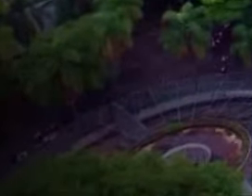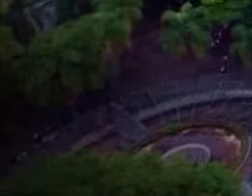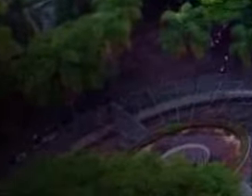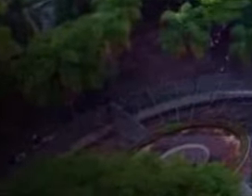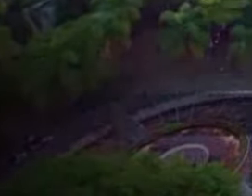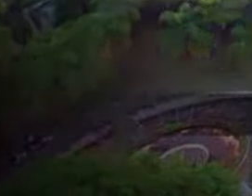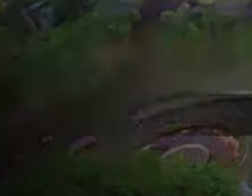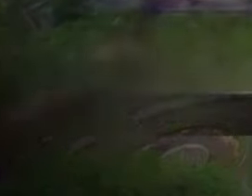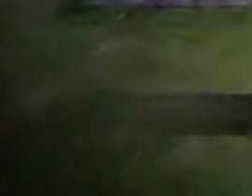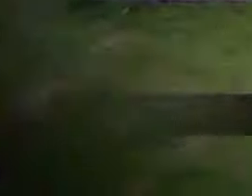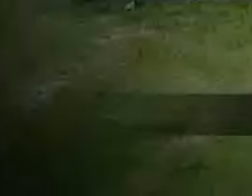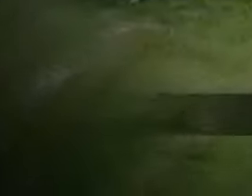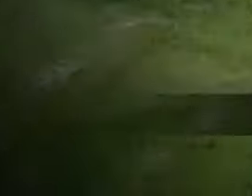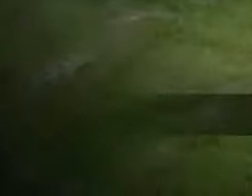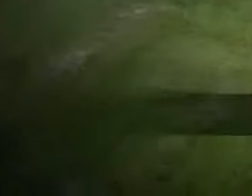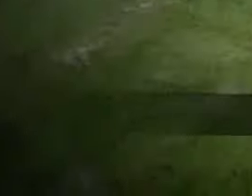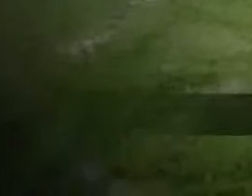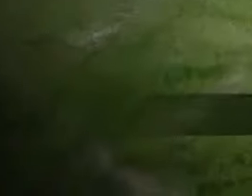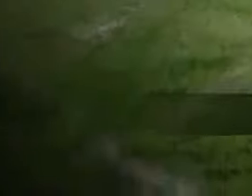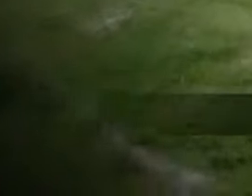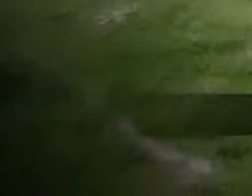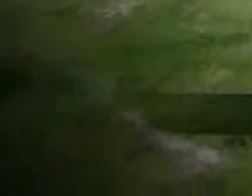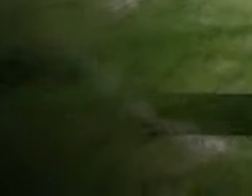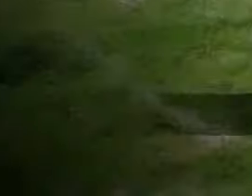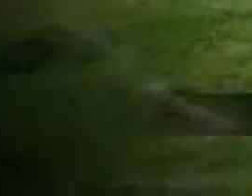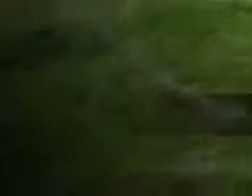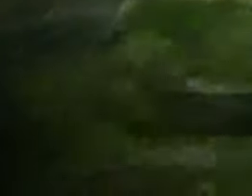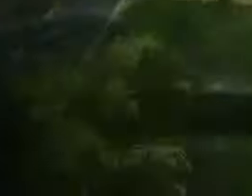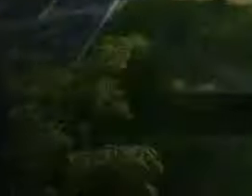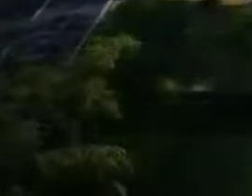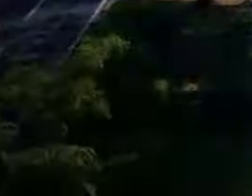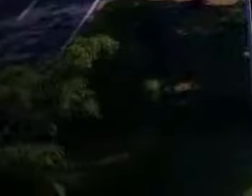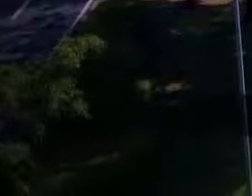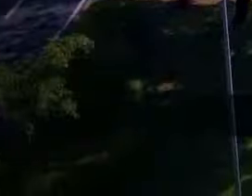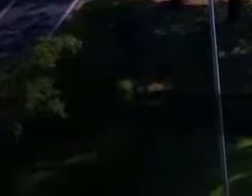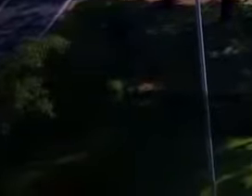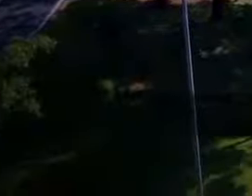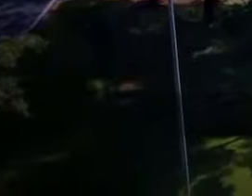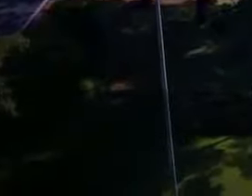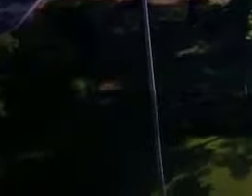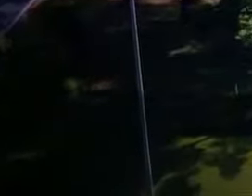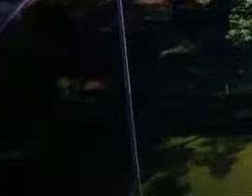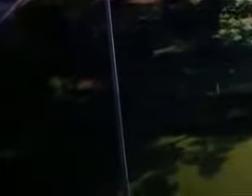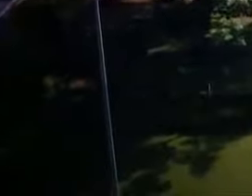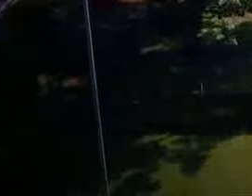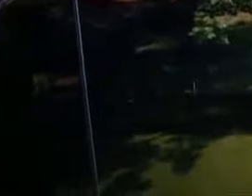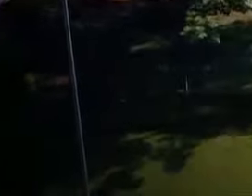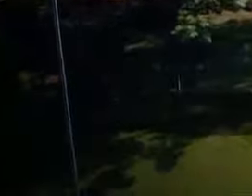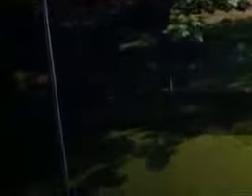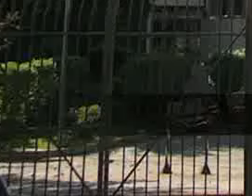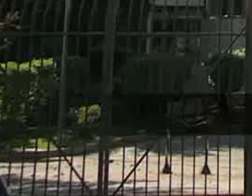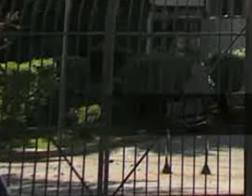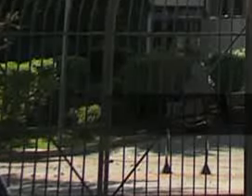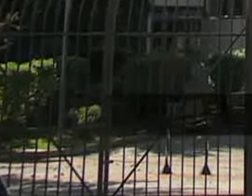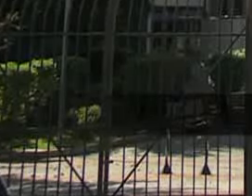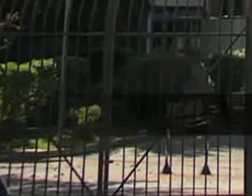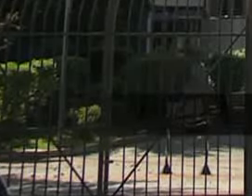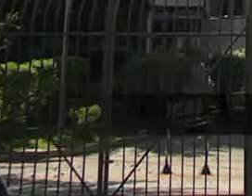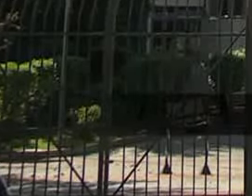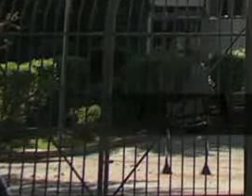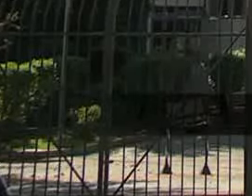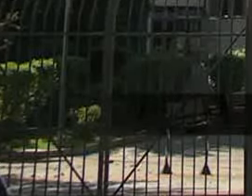deitado eternamente nesse explêndido ao sono mar e a luz do céu profundo